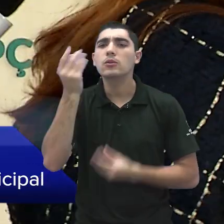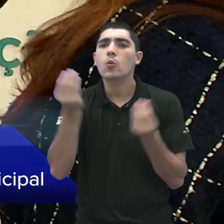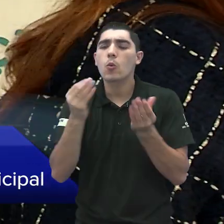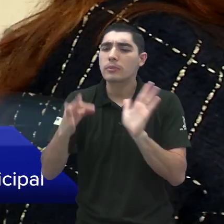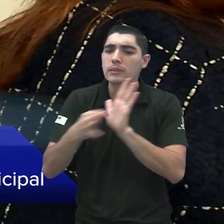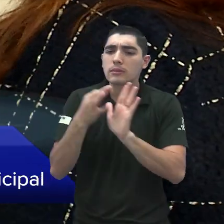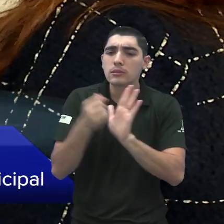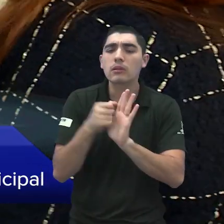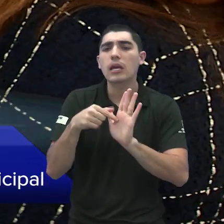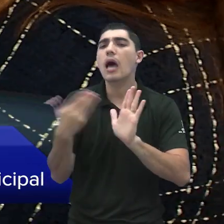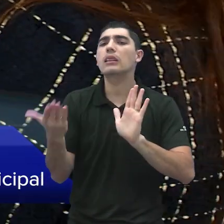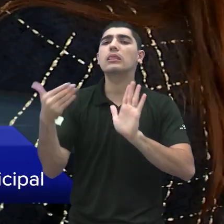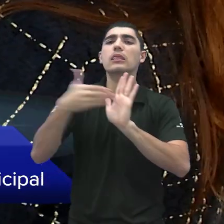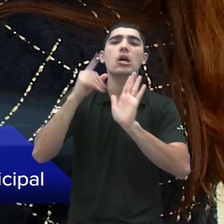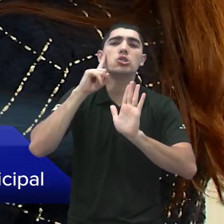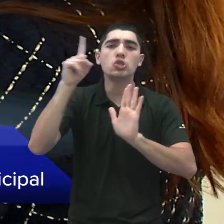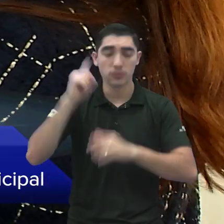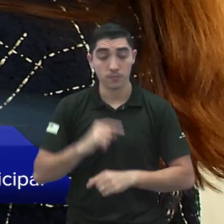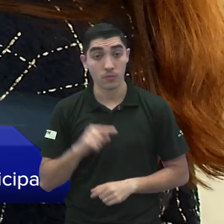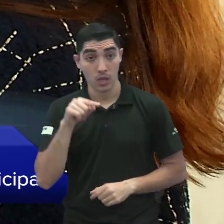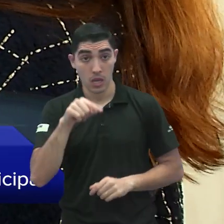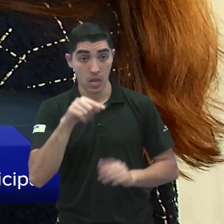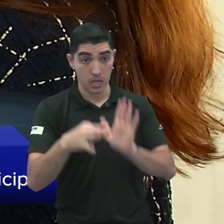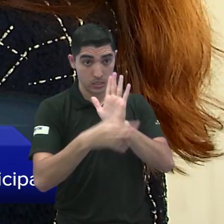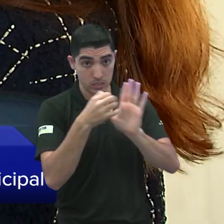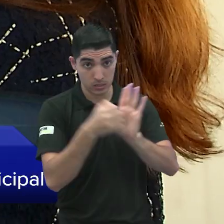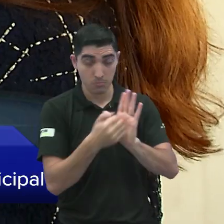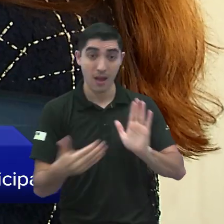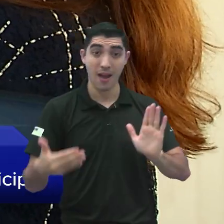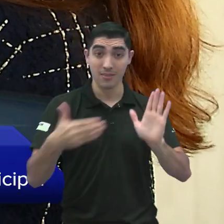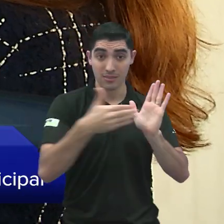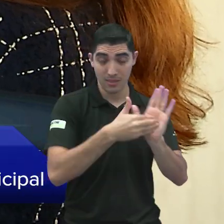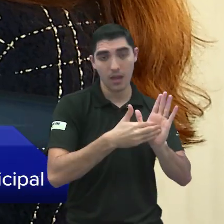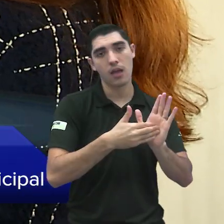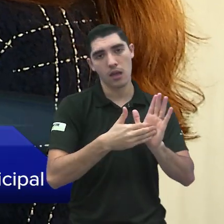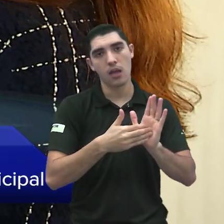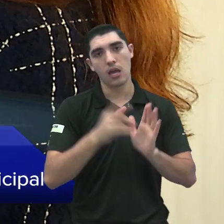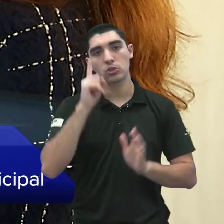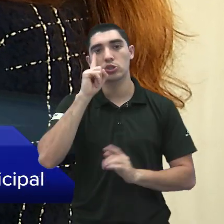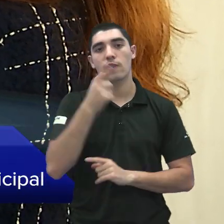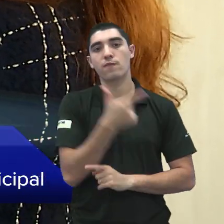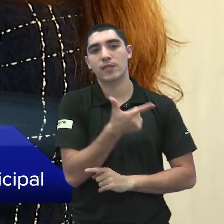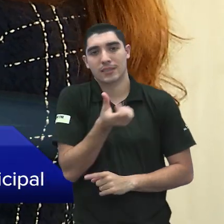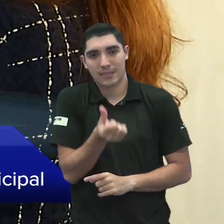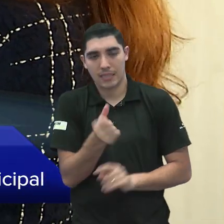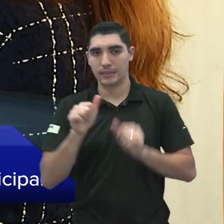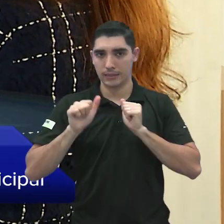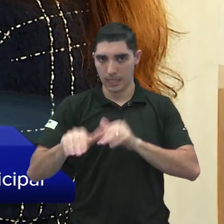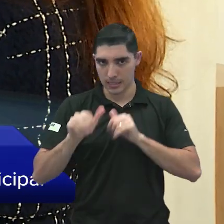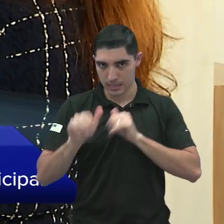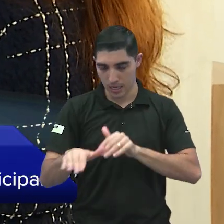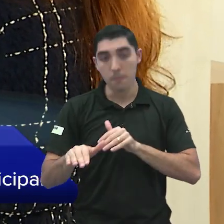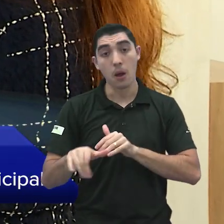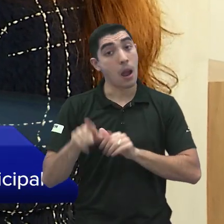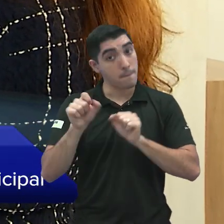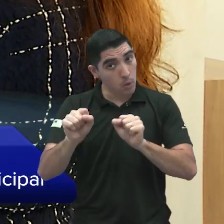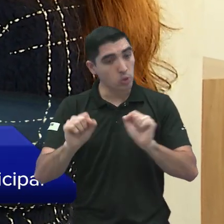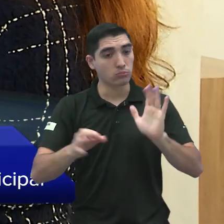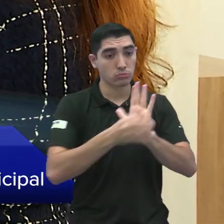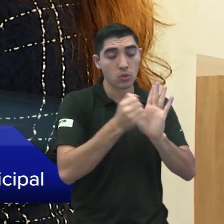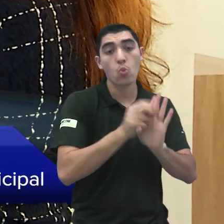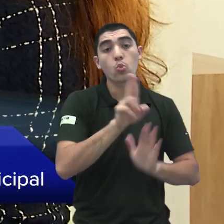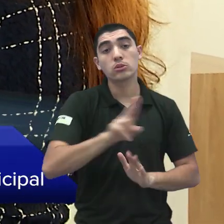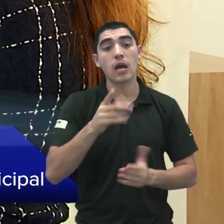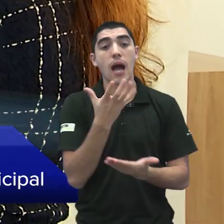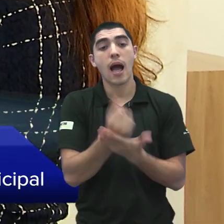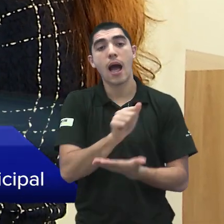se inscrever e até quando vão as inscrições? As inscrições encerram praticamente no final do mês, no dia 26. Elas podem se